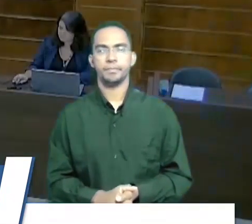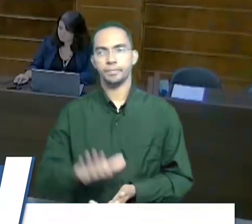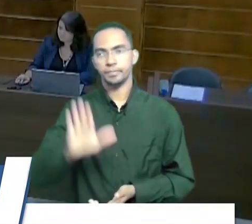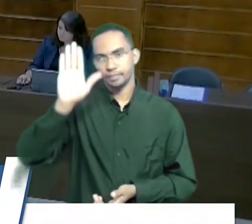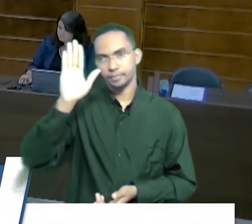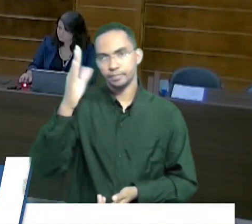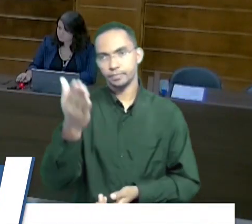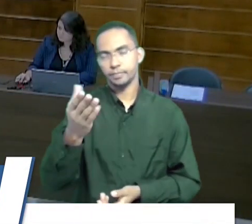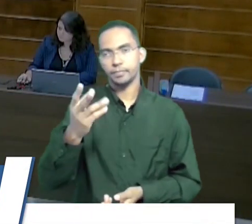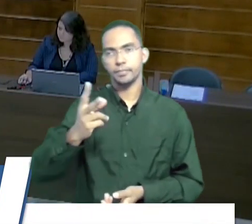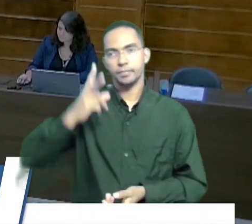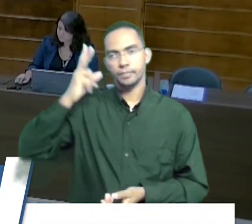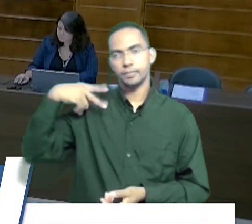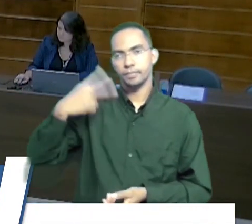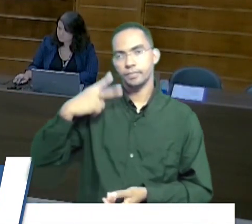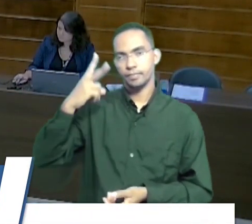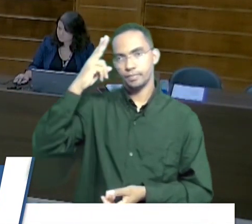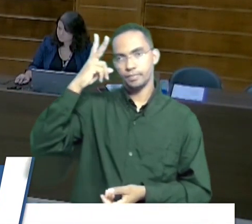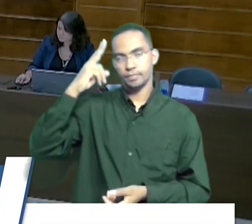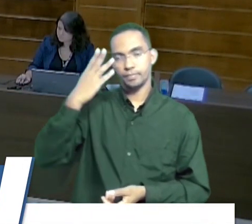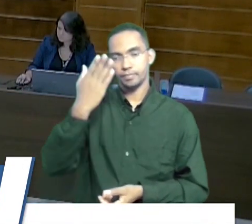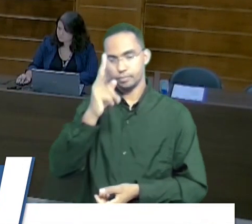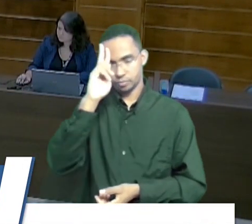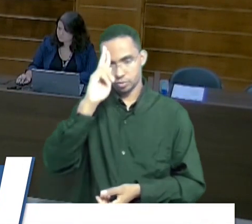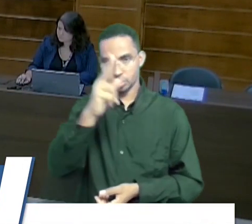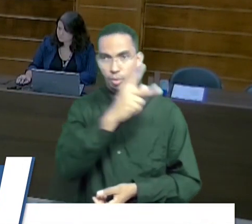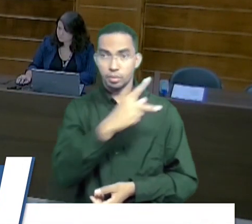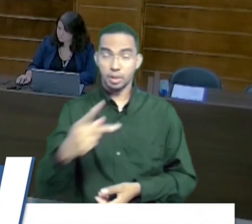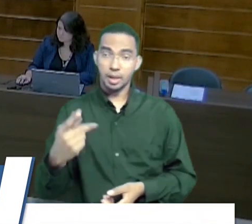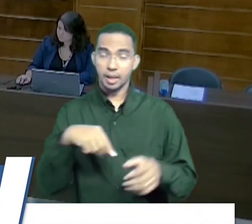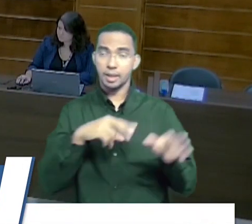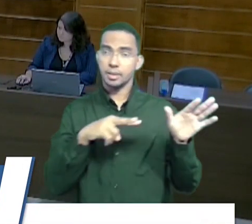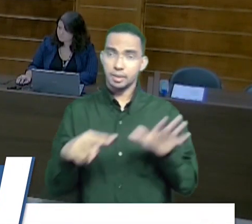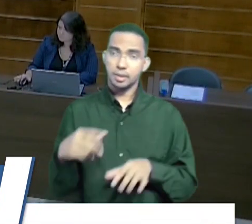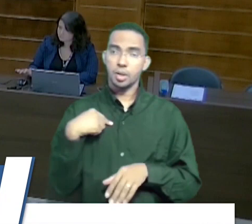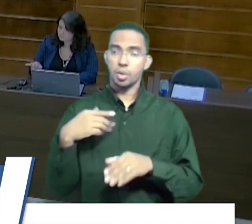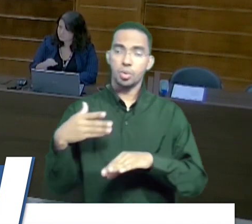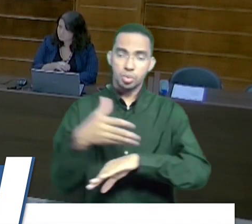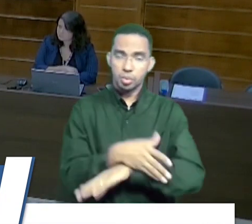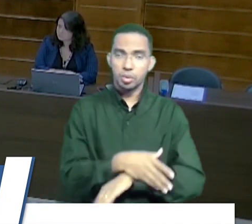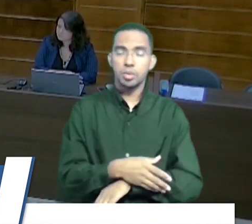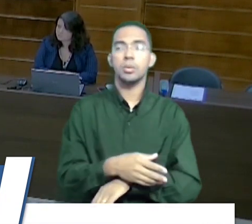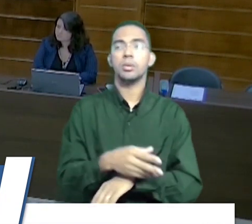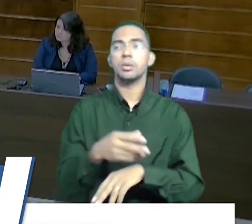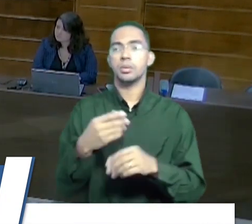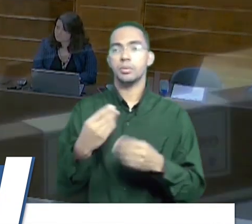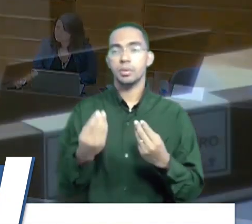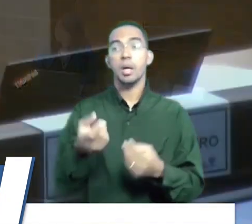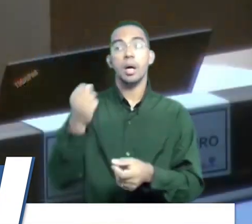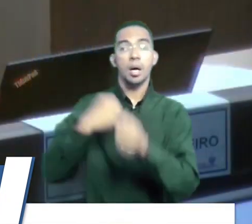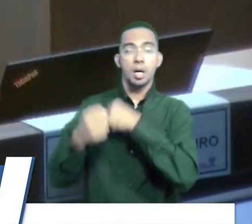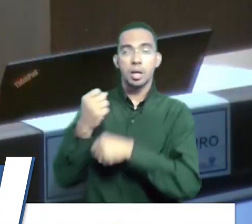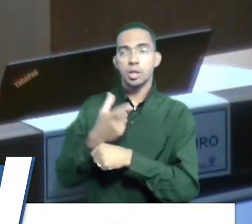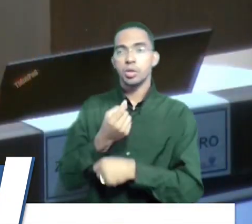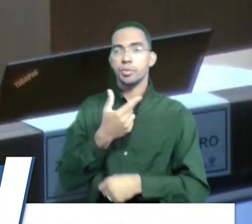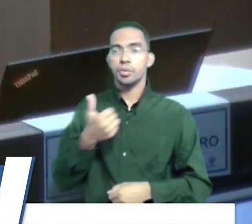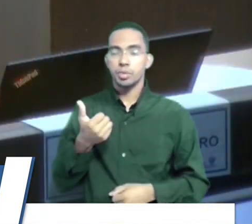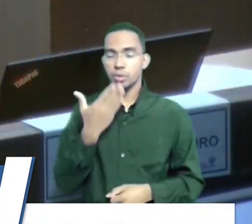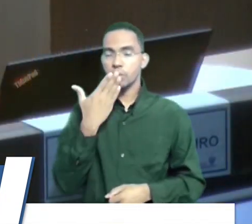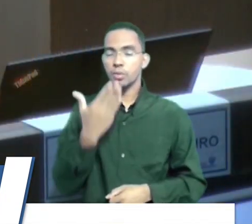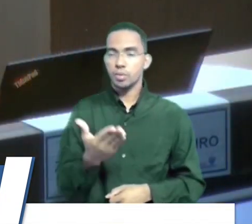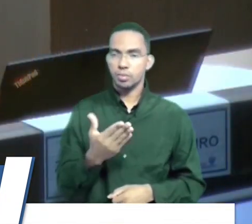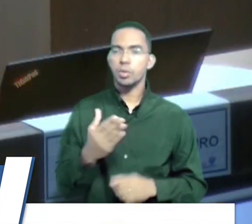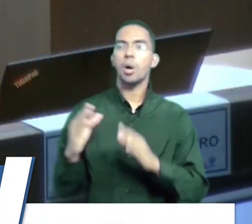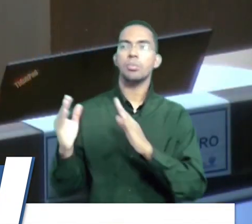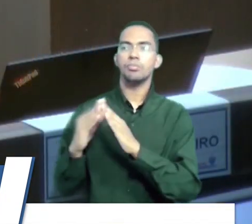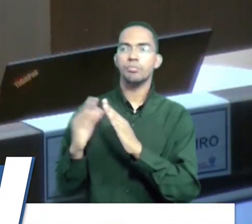vereador Zezinho Cabeleireiro. Presidente, inclusive, essa semana eu passei nessa avenida, o ano passado, através do pedido dos moradores de lá,